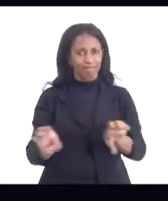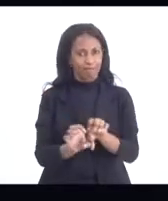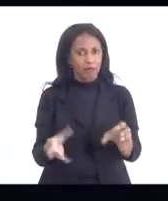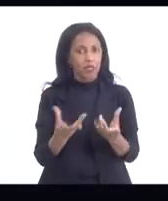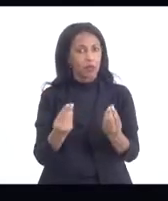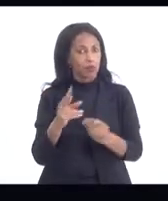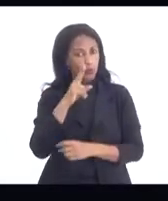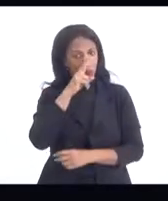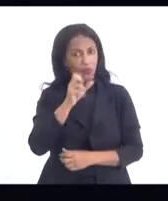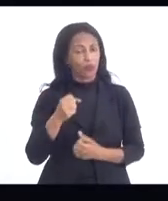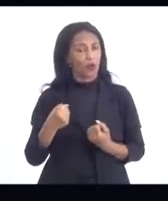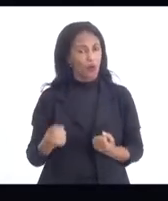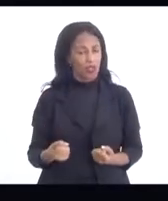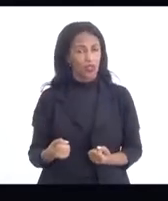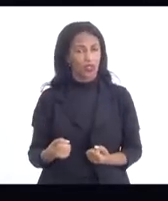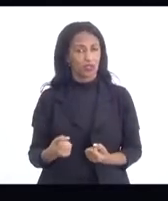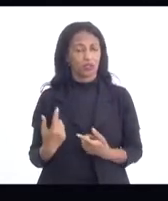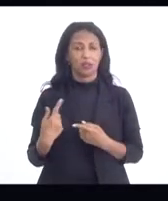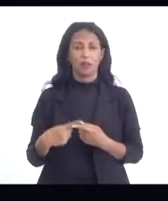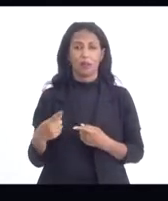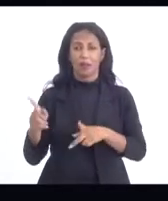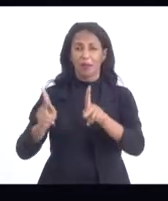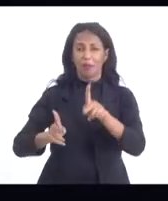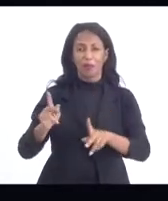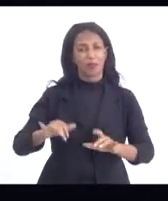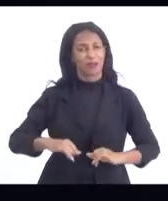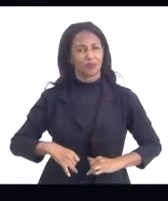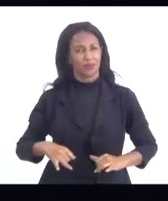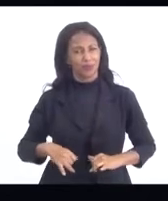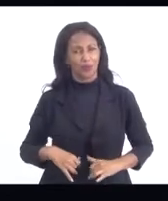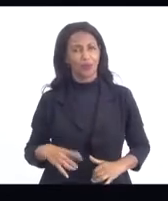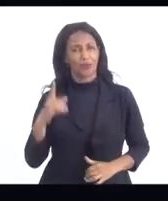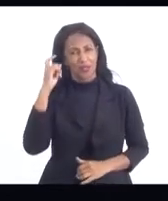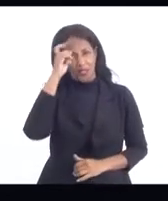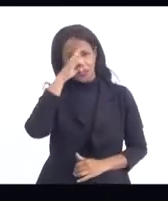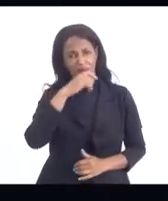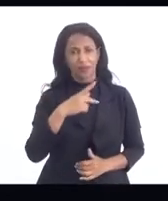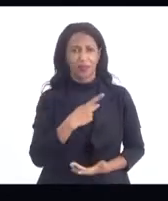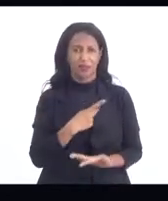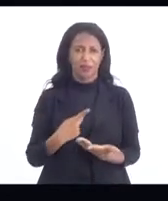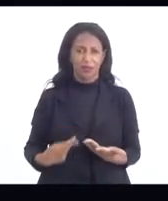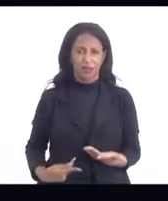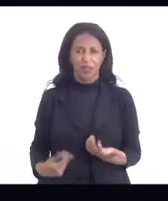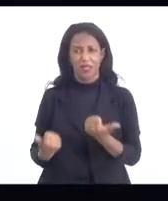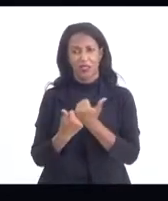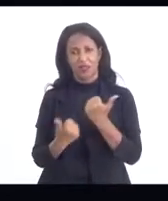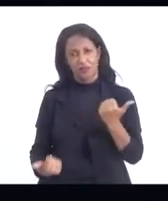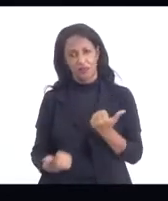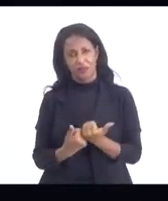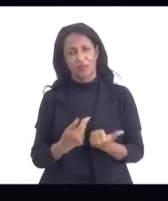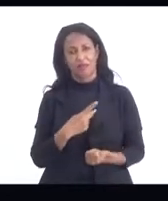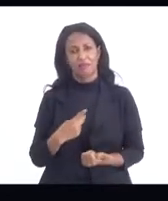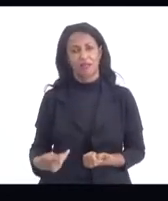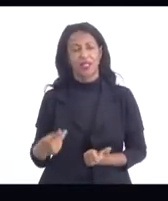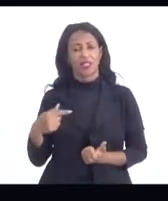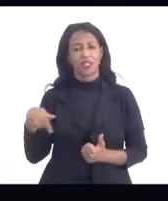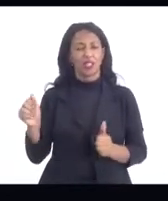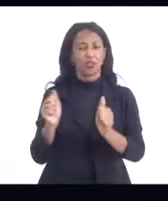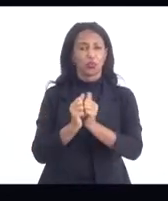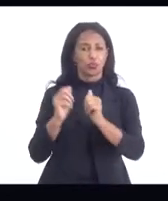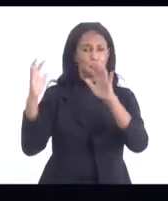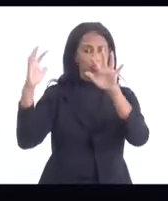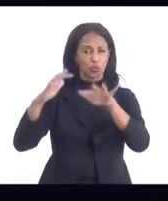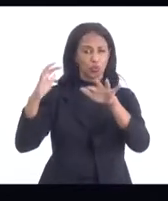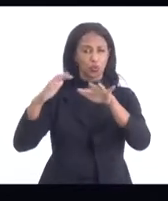muito forte, porque a população sofre. É difícil, presidente e vice-presidente, estar no meio de uma